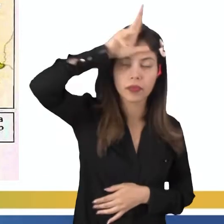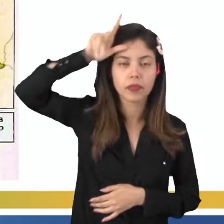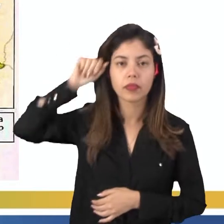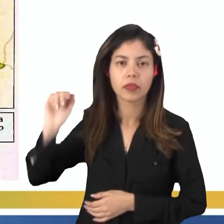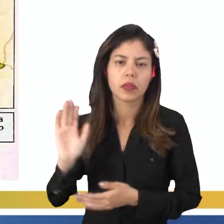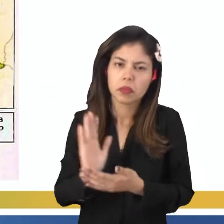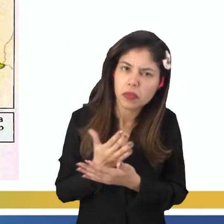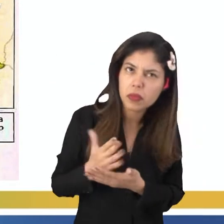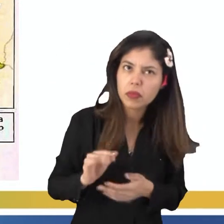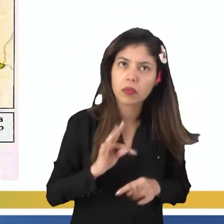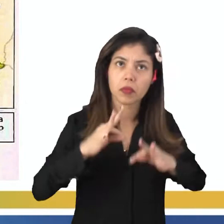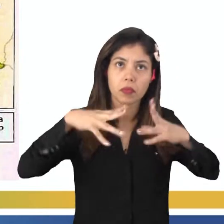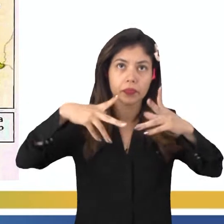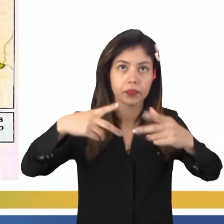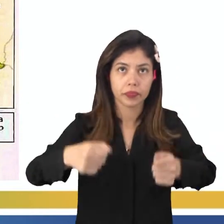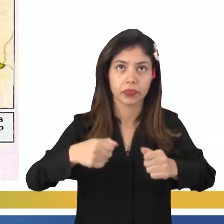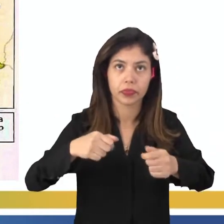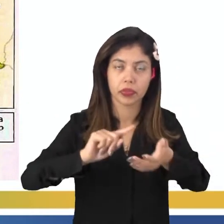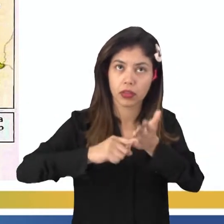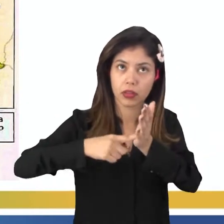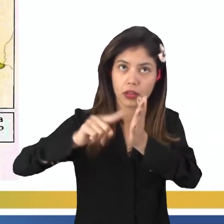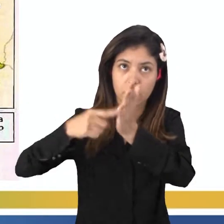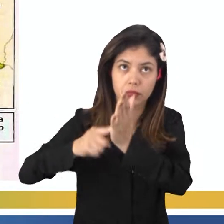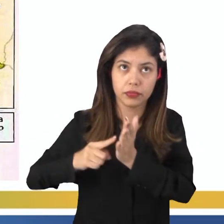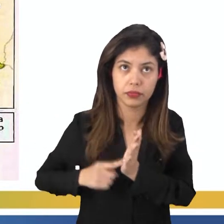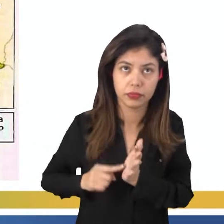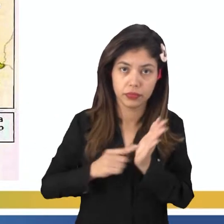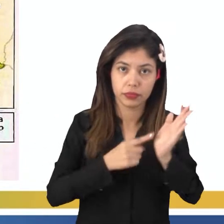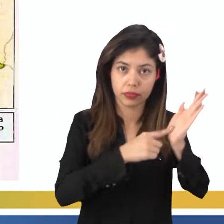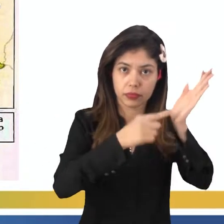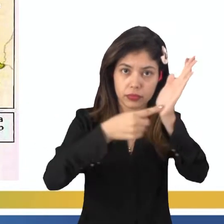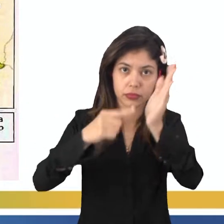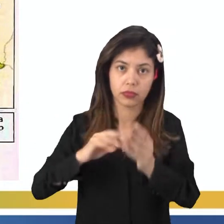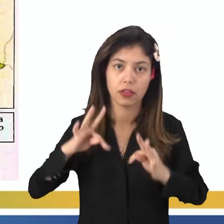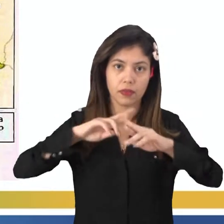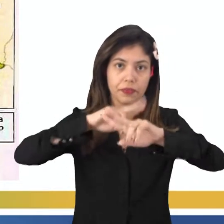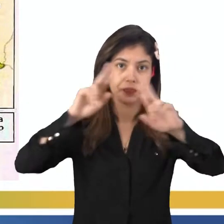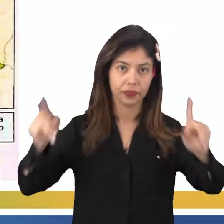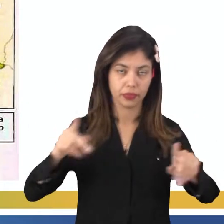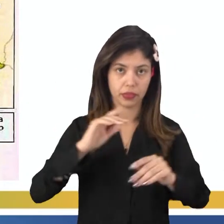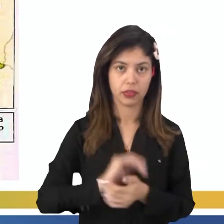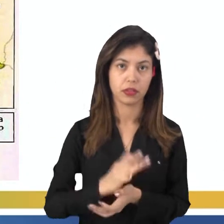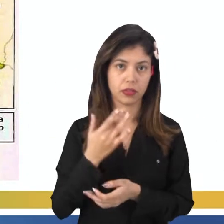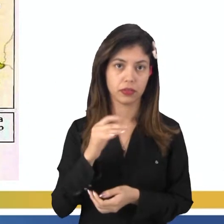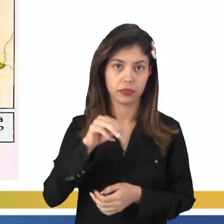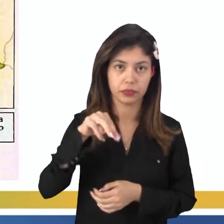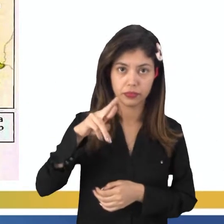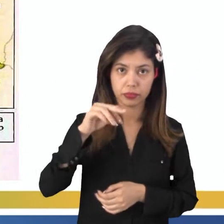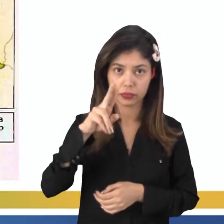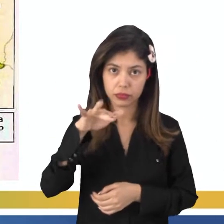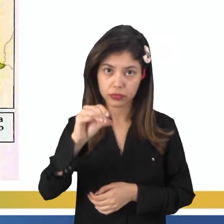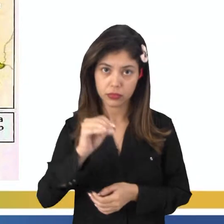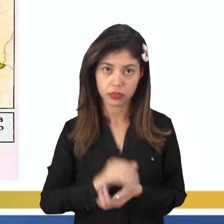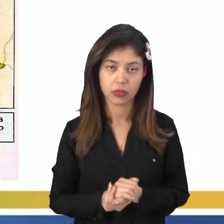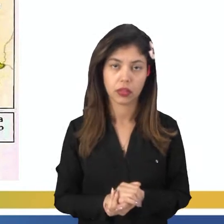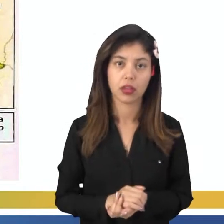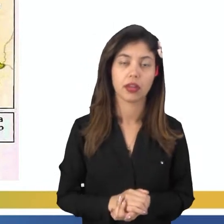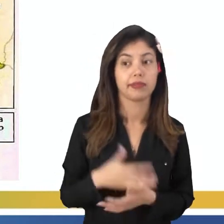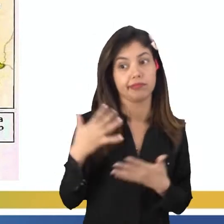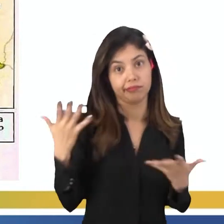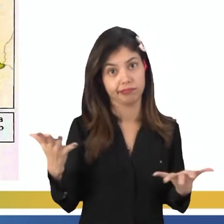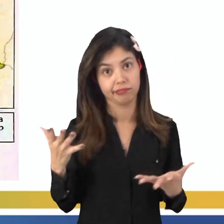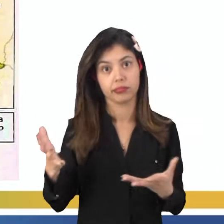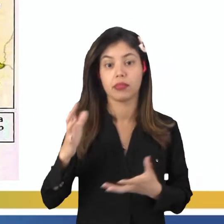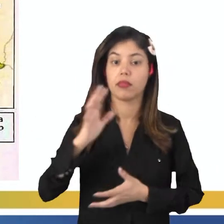amazônica é praticamente toda pontilhada por recursos minerais. Não é à toa que as nações